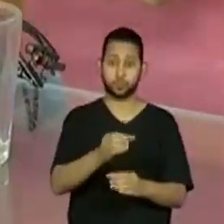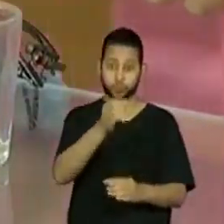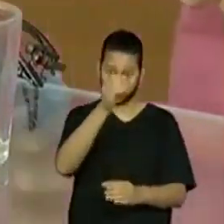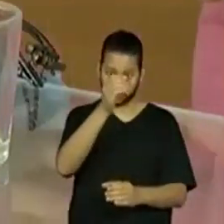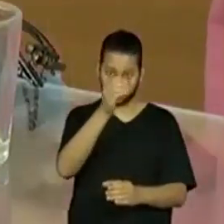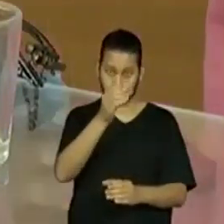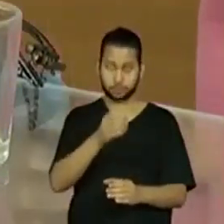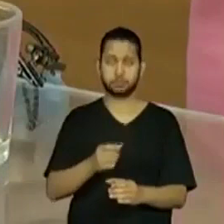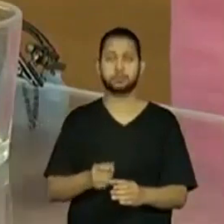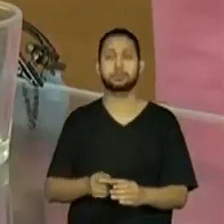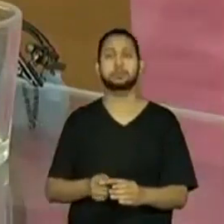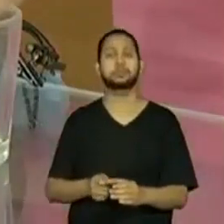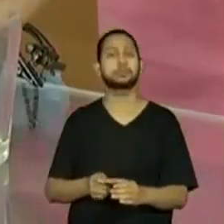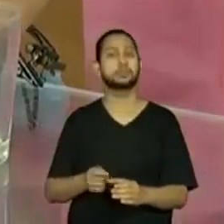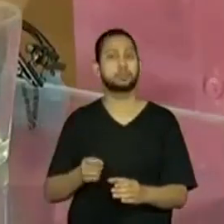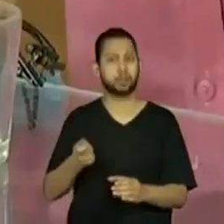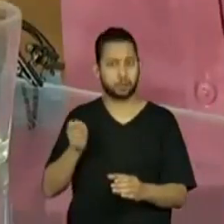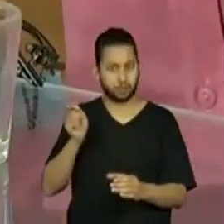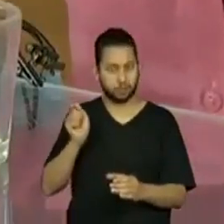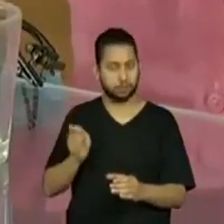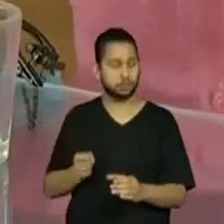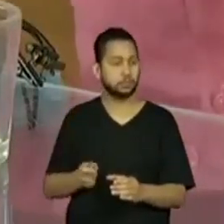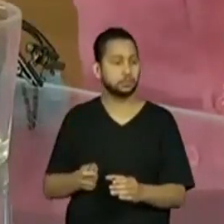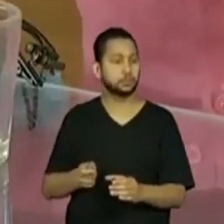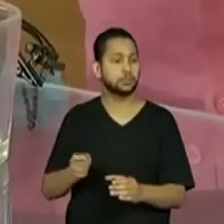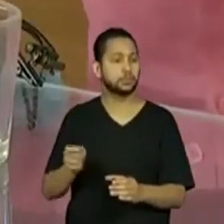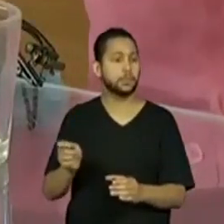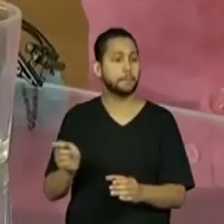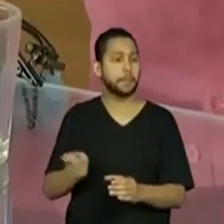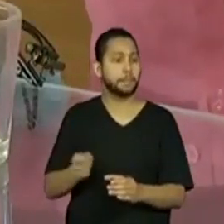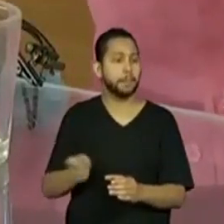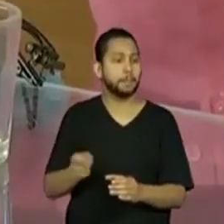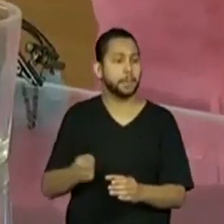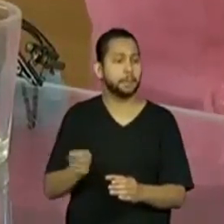Vamos para o segundo recipiente, o copo.